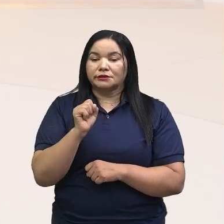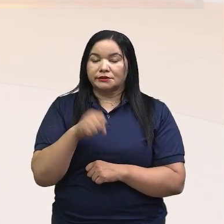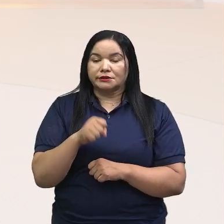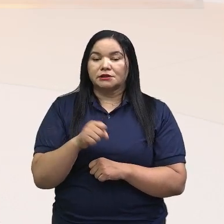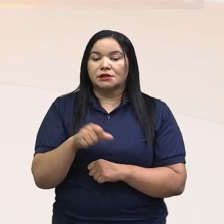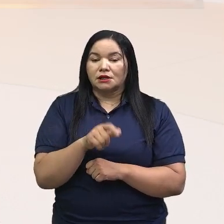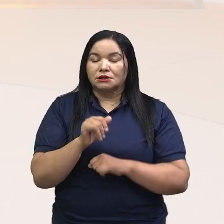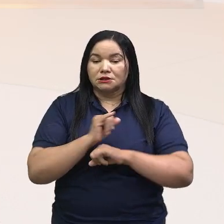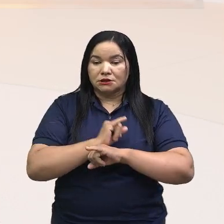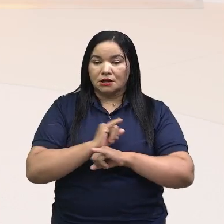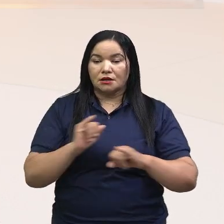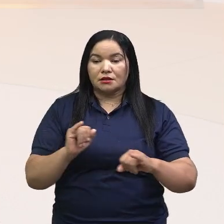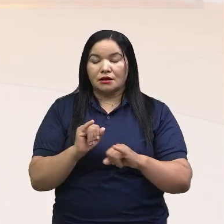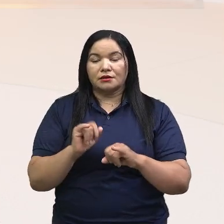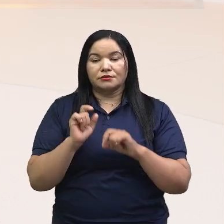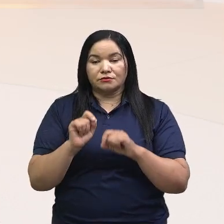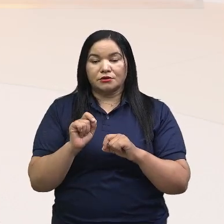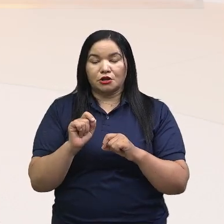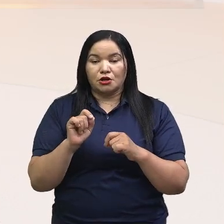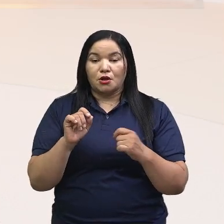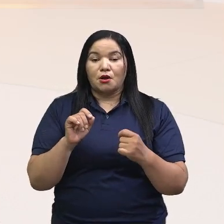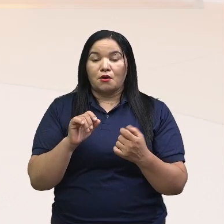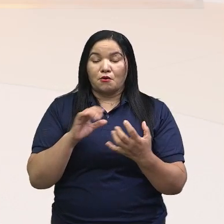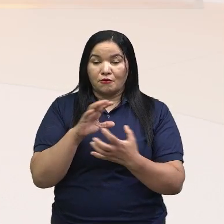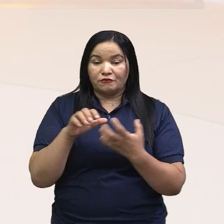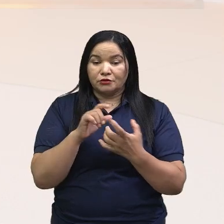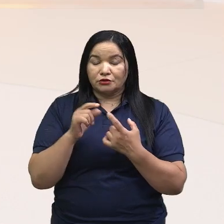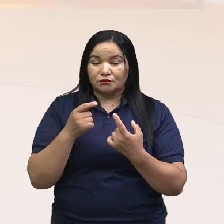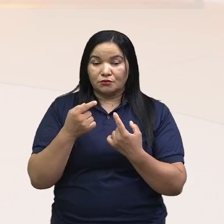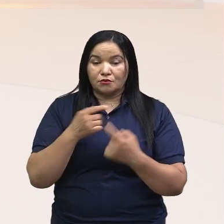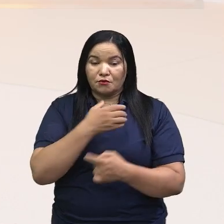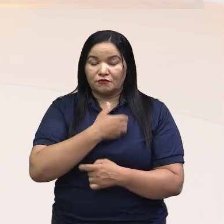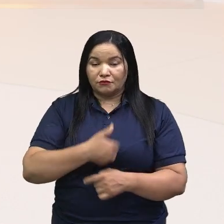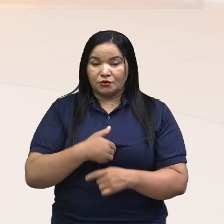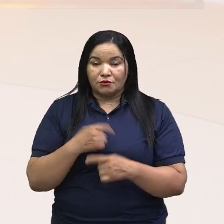literalmente declaram, né, conflito com o governo central.